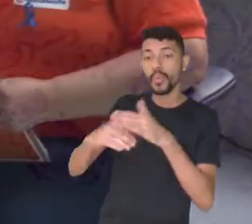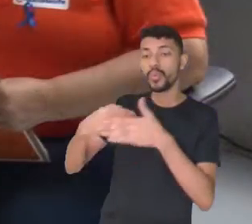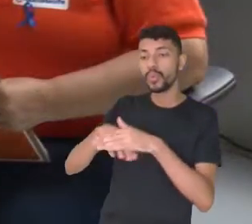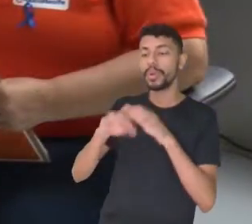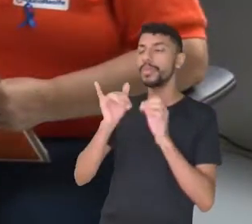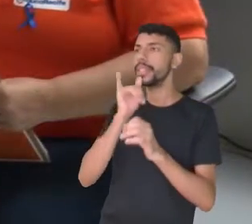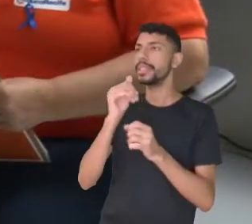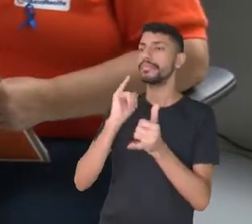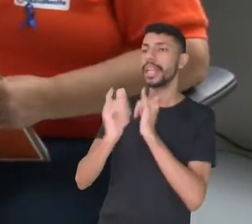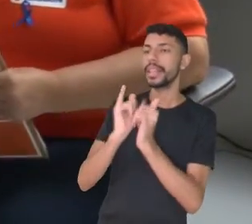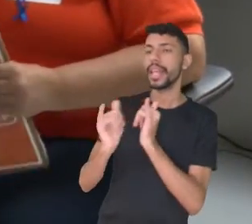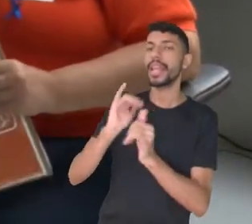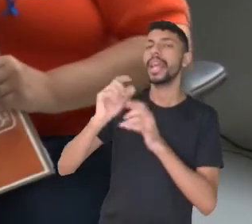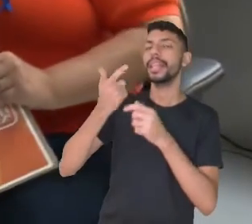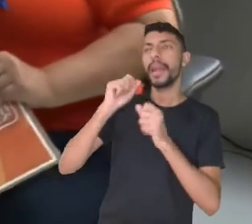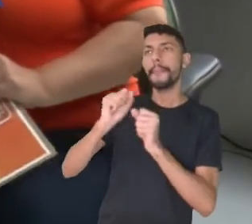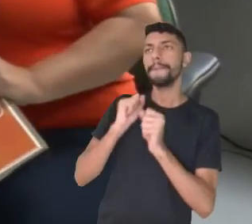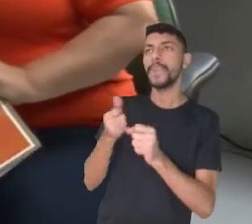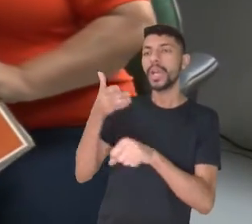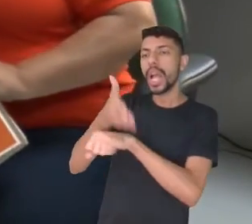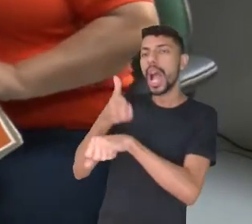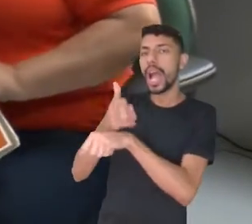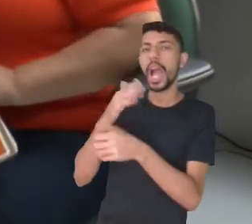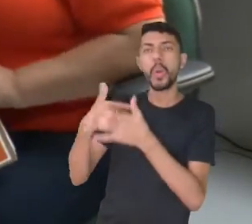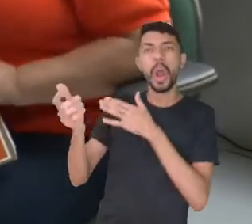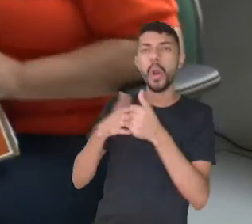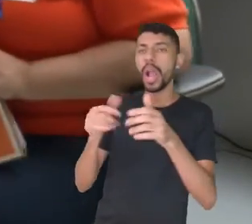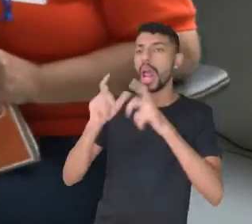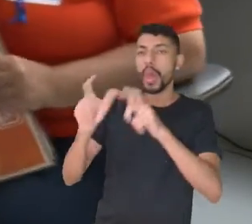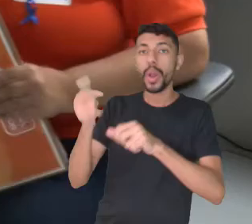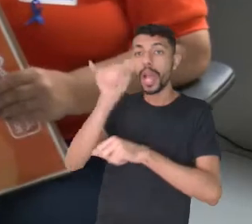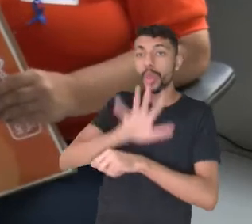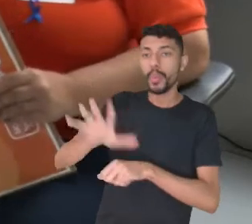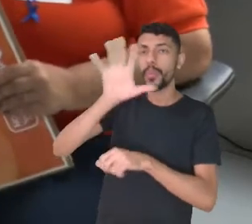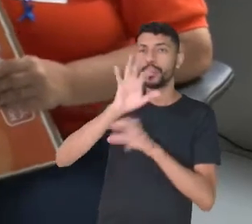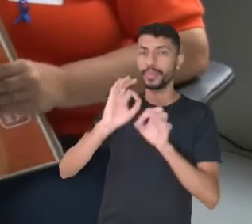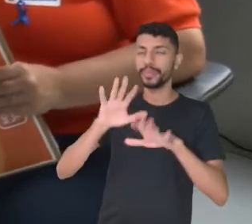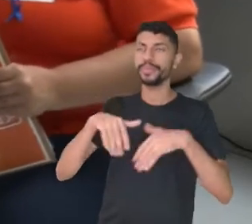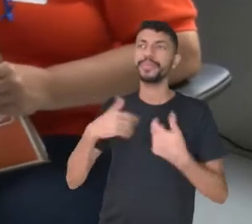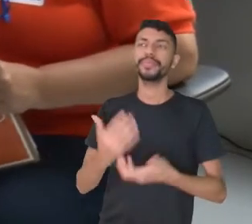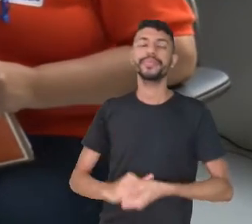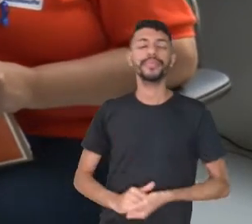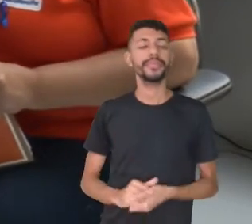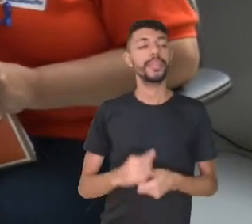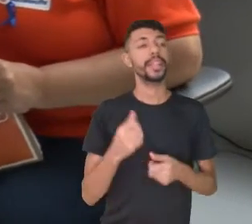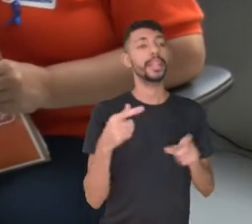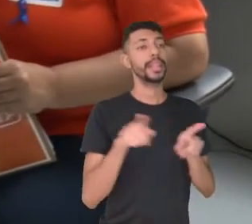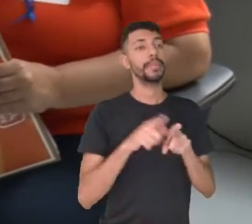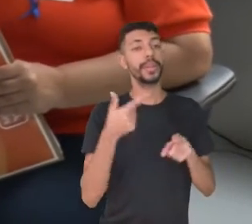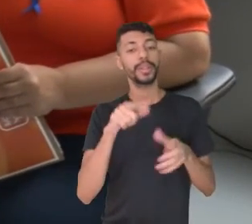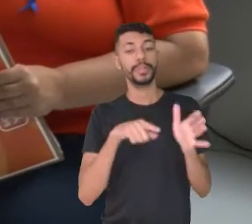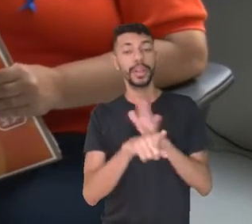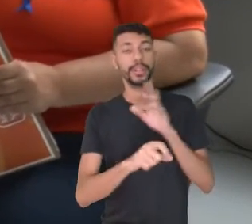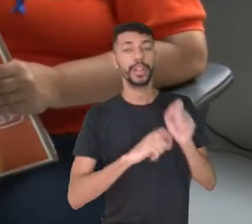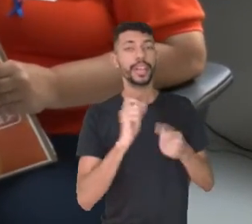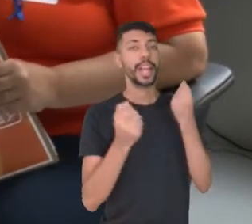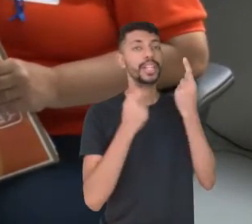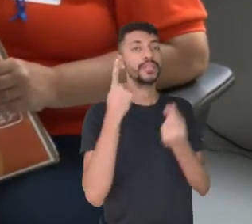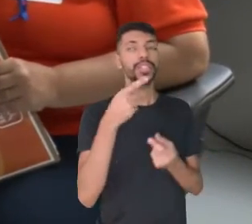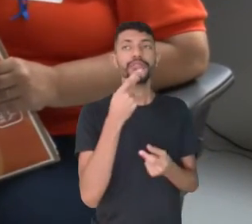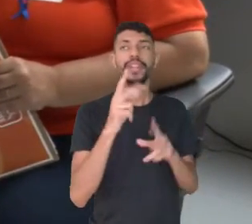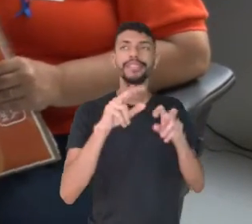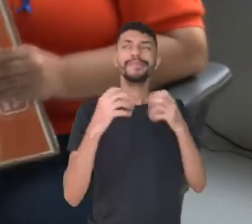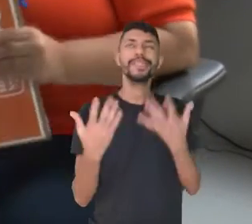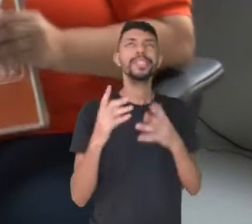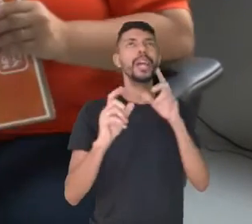qualquer lugar do planeta. Um outro questionamento, doutor André, é que às vezes quando a gente fala na questão de máquinas, algumas